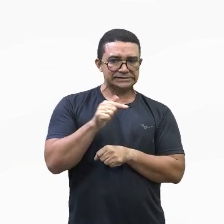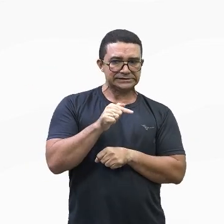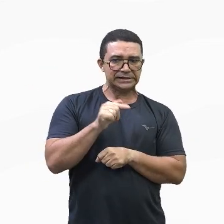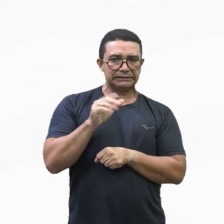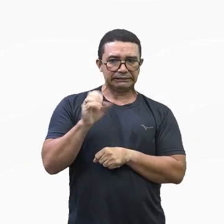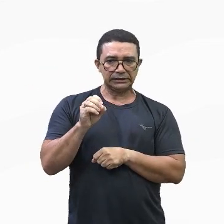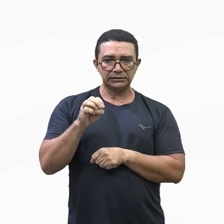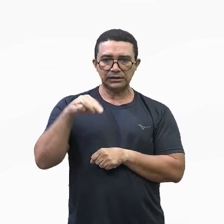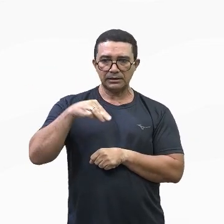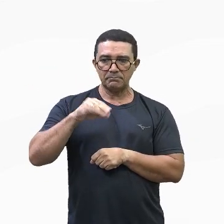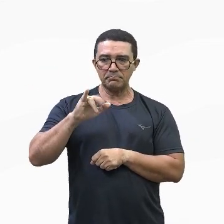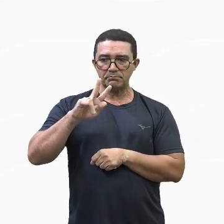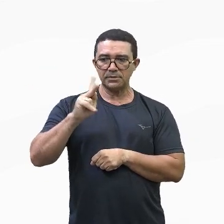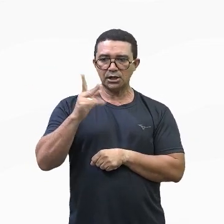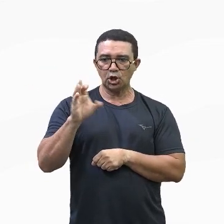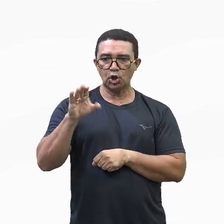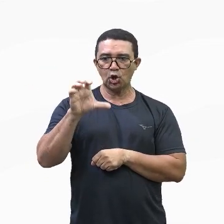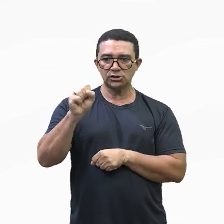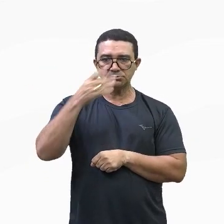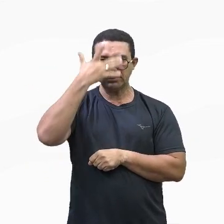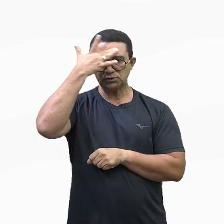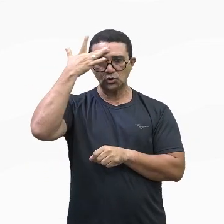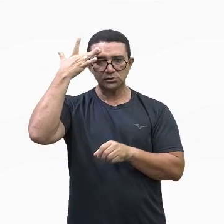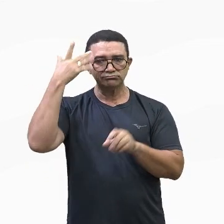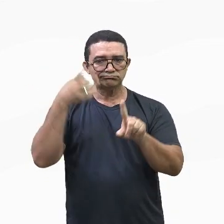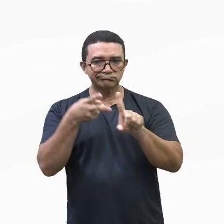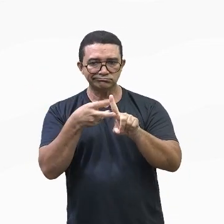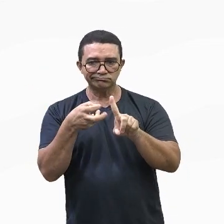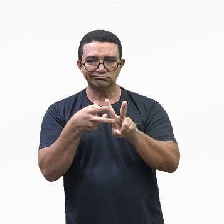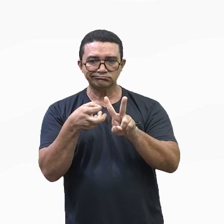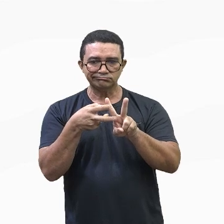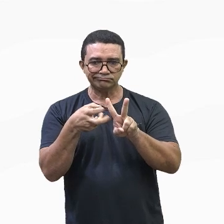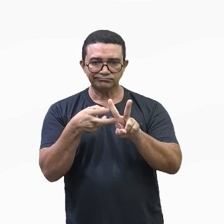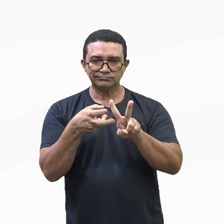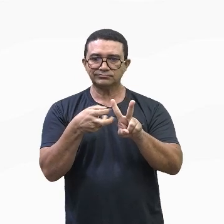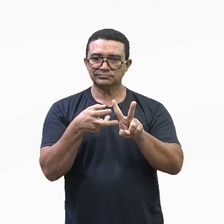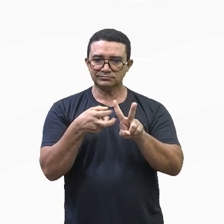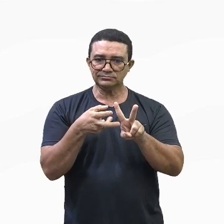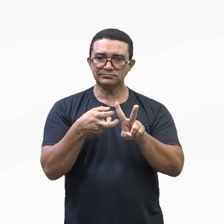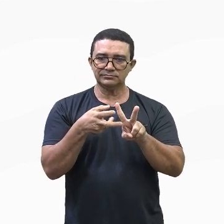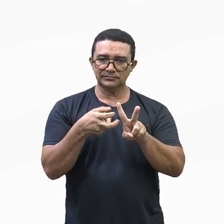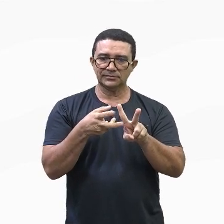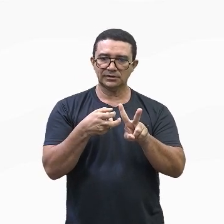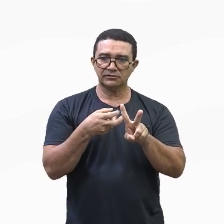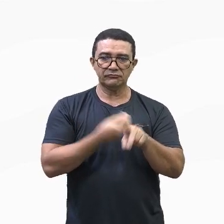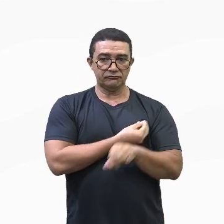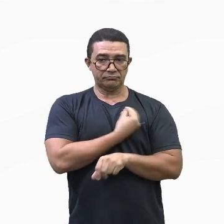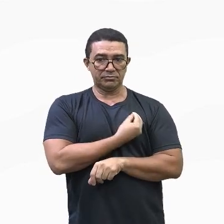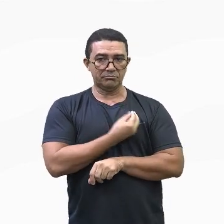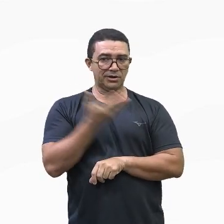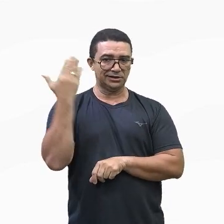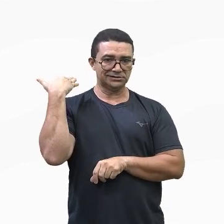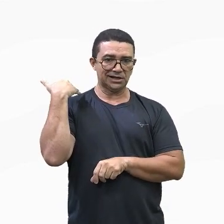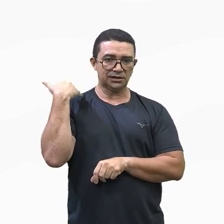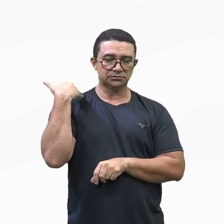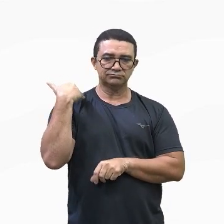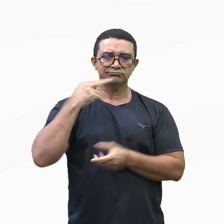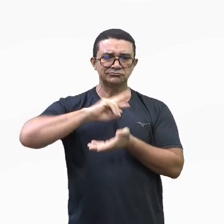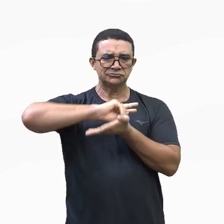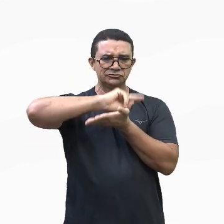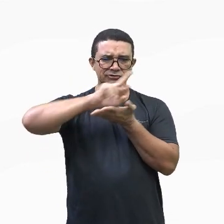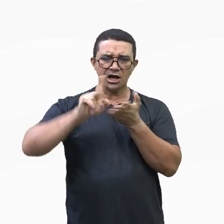milhões de nativos, ou seja, de povos originários, os indígenas, que aqui viviam, vários